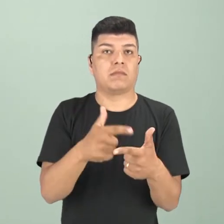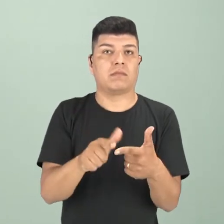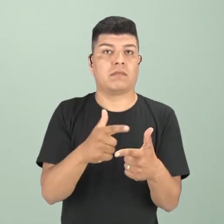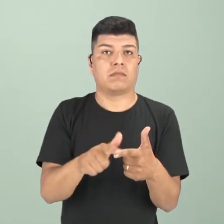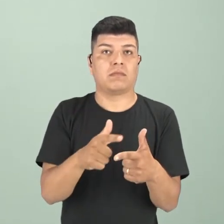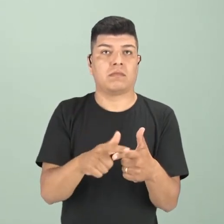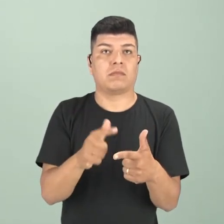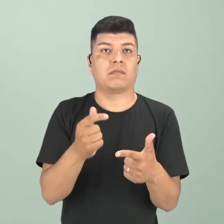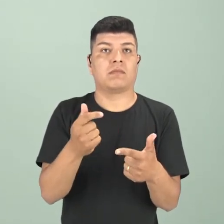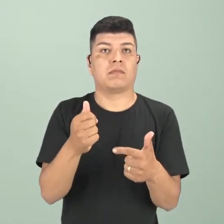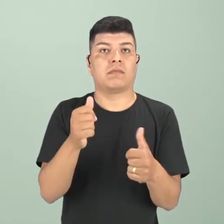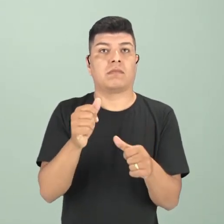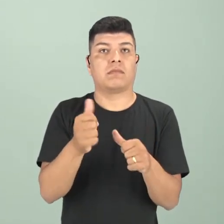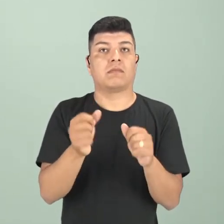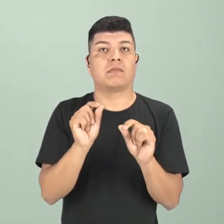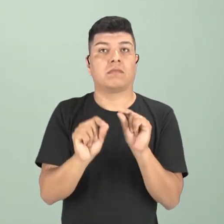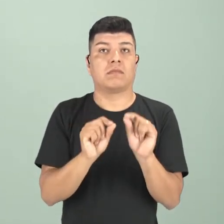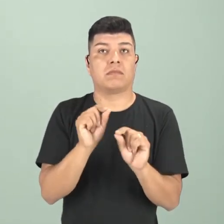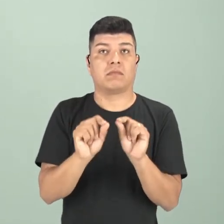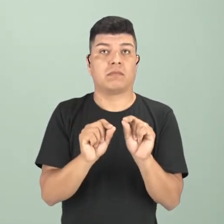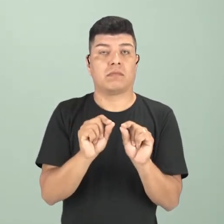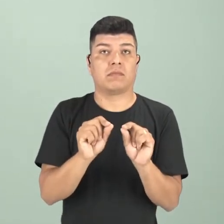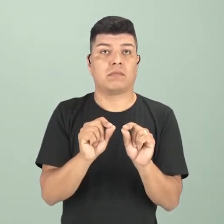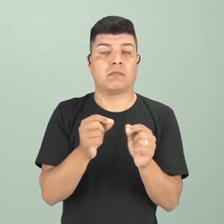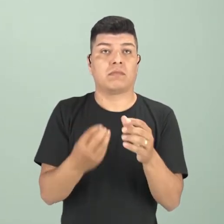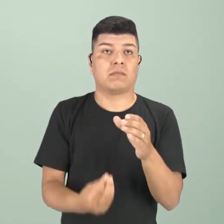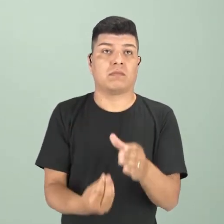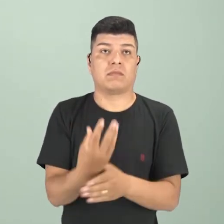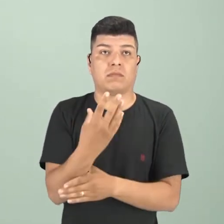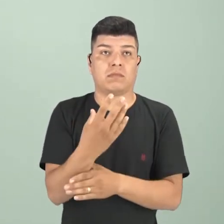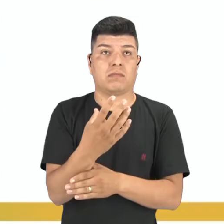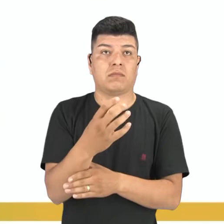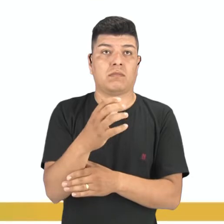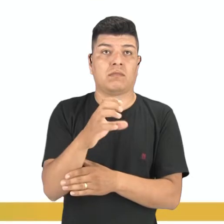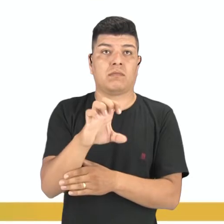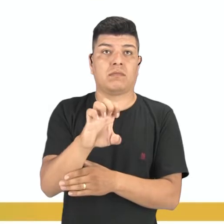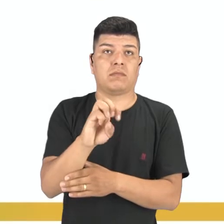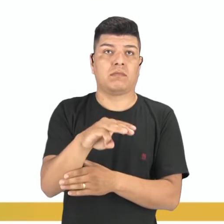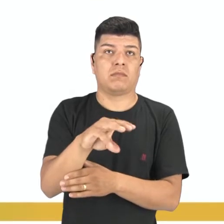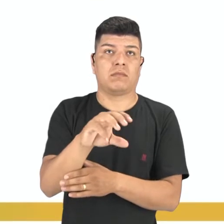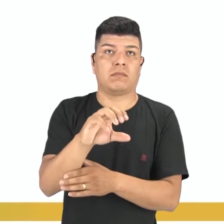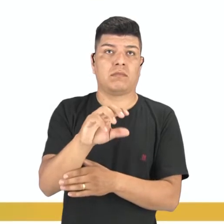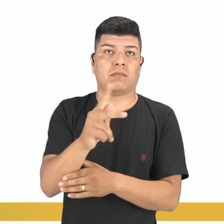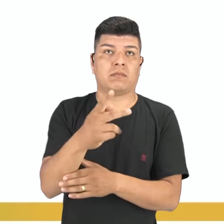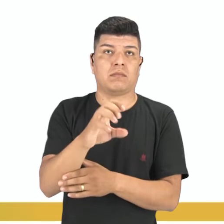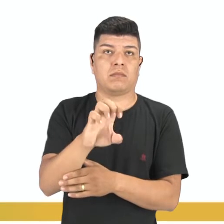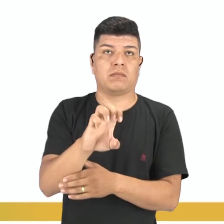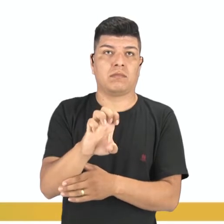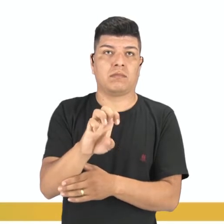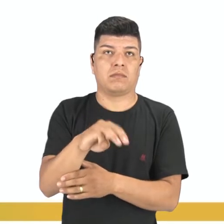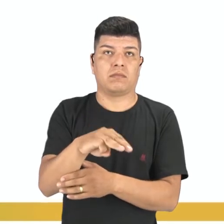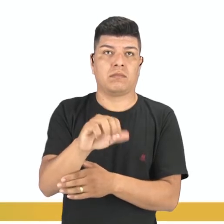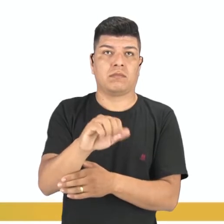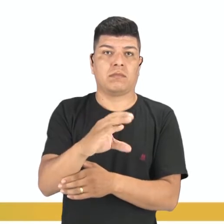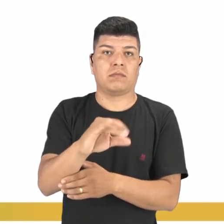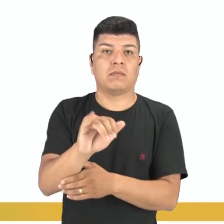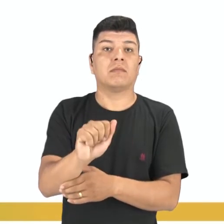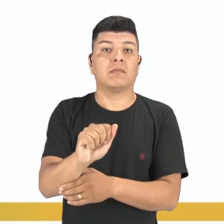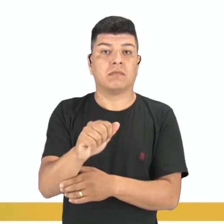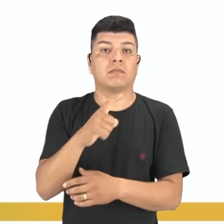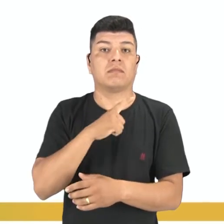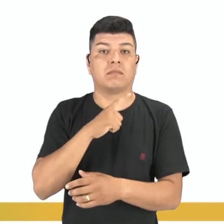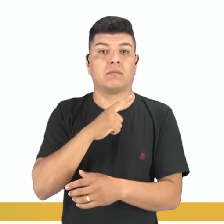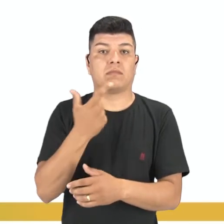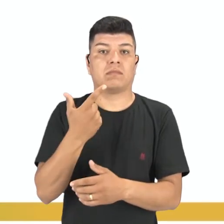problema na codificação né e na produção das hemácias então a pessoa que tem anemia falciforme ela